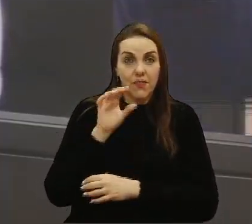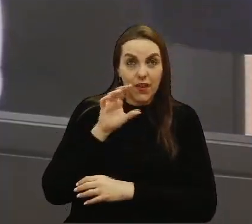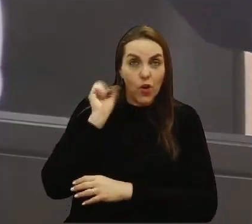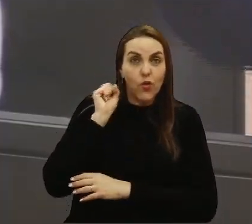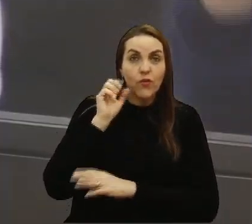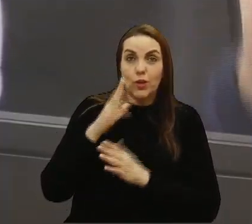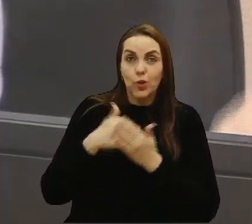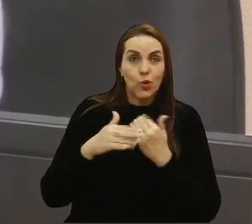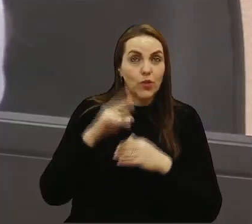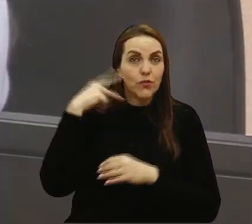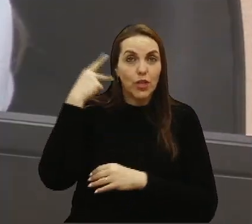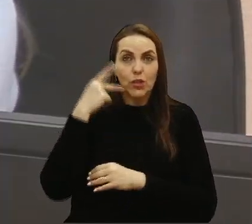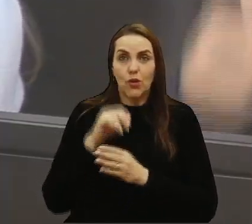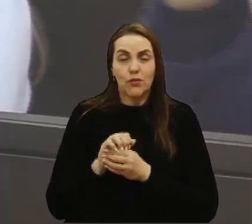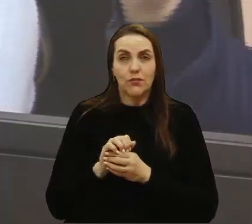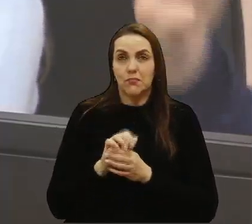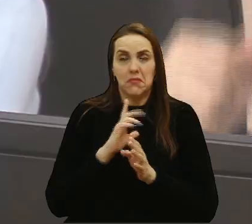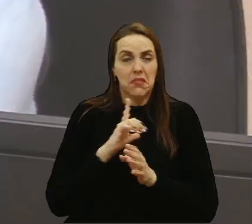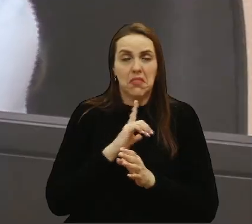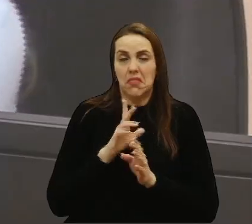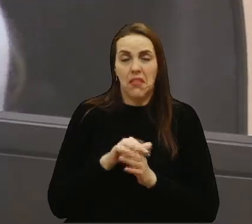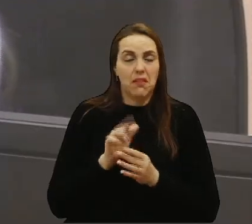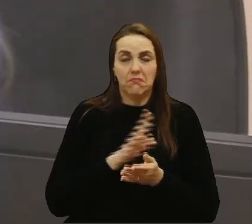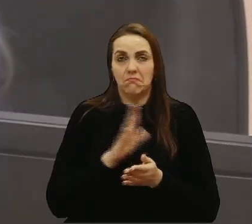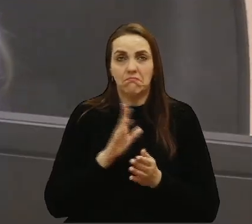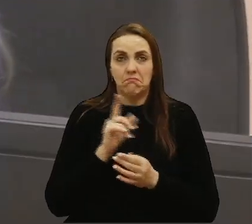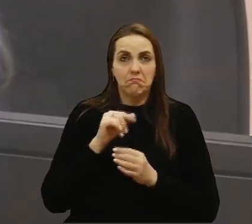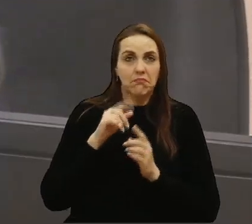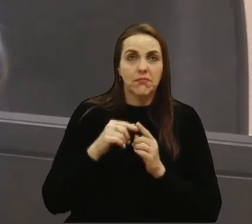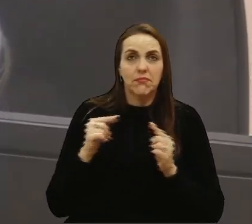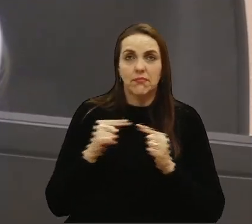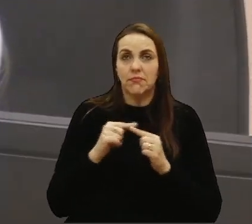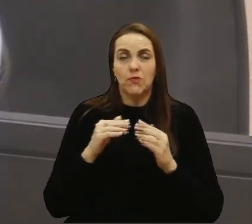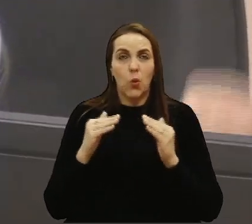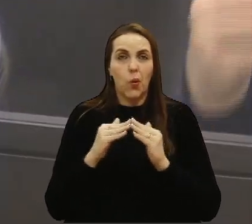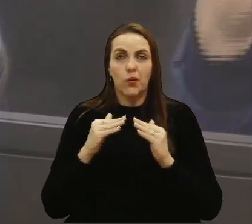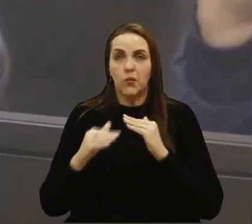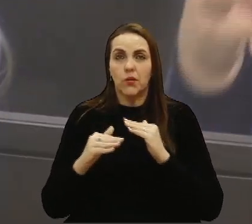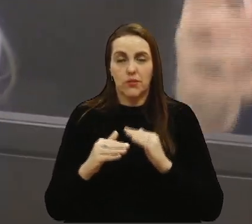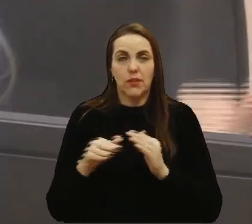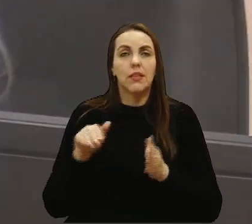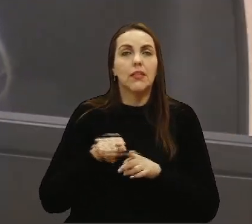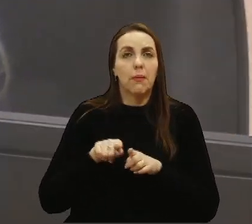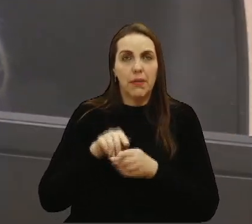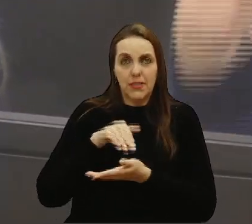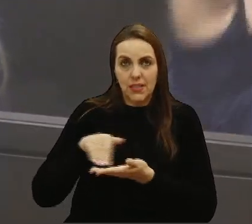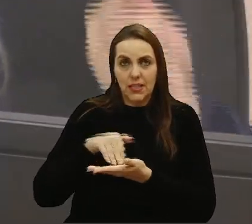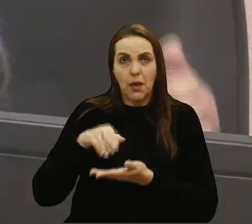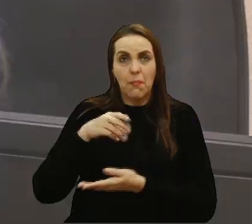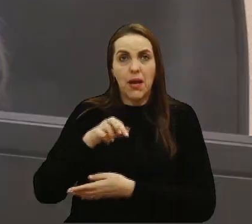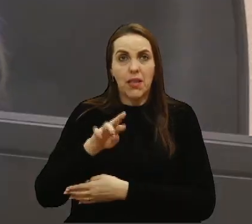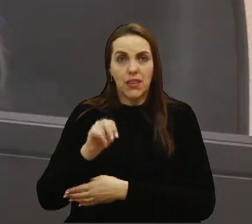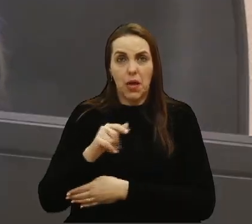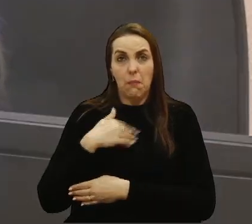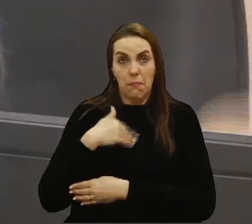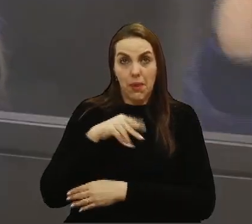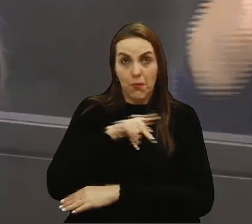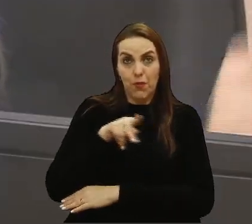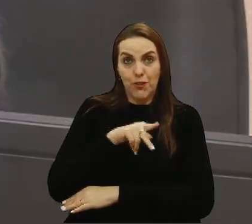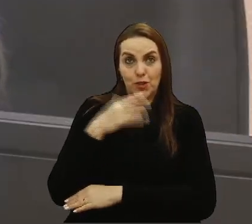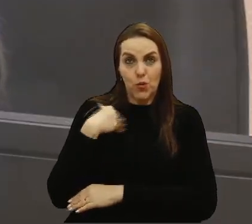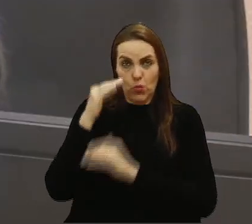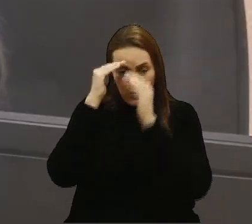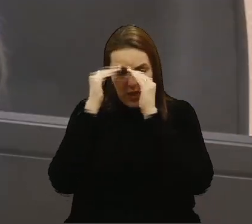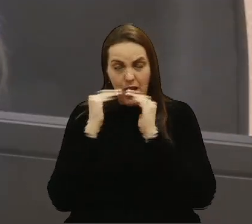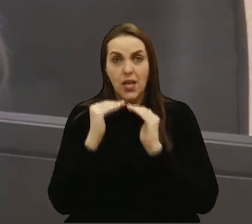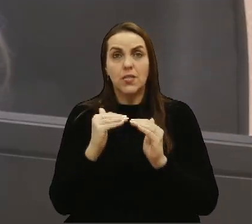todo posicionamento diferente que eu tenho, inclusive da secretária Marta, que foi minha professora, que eu tenho respeito e que